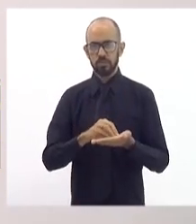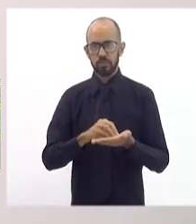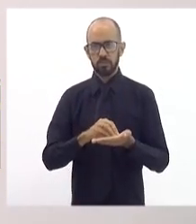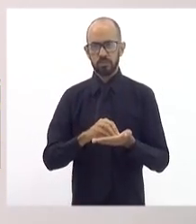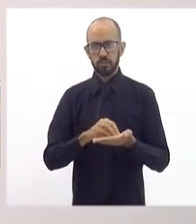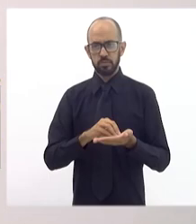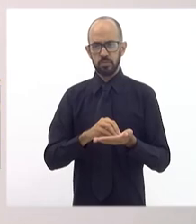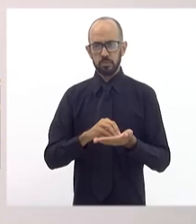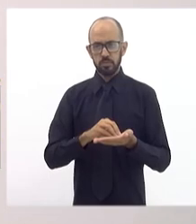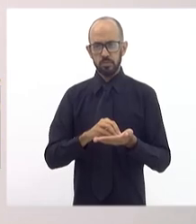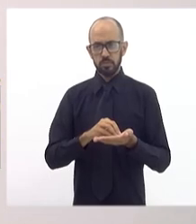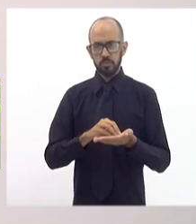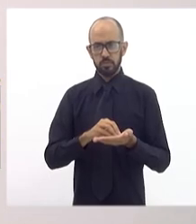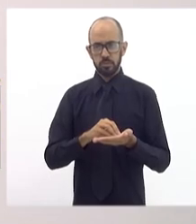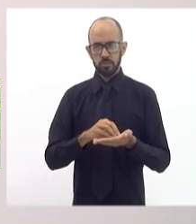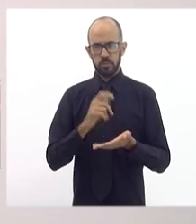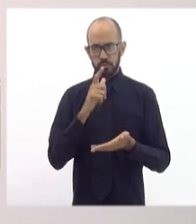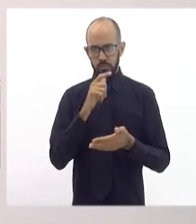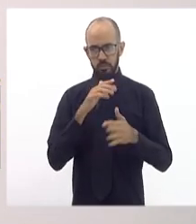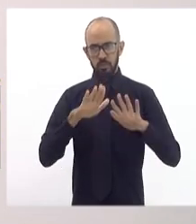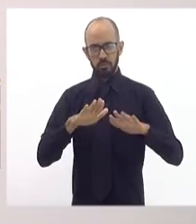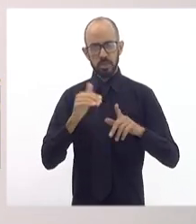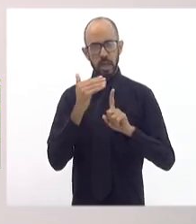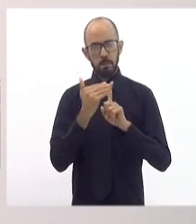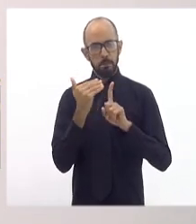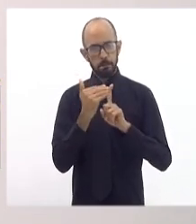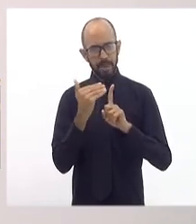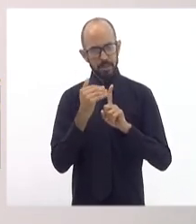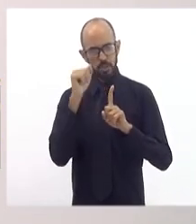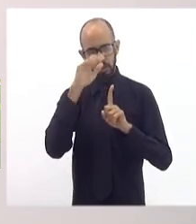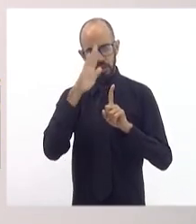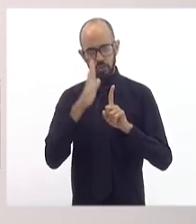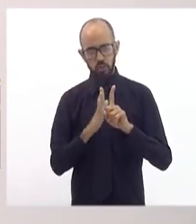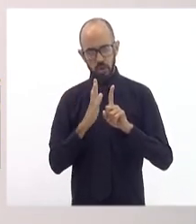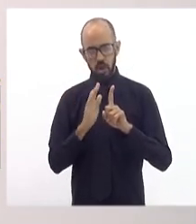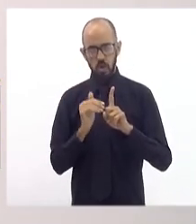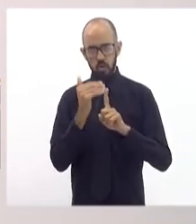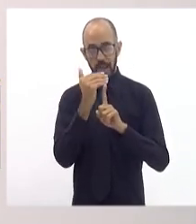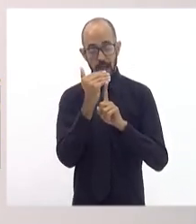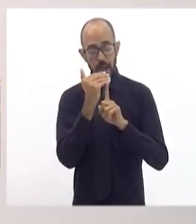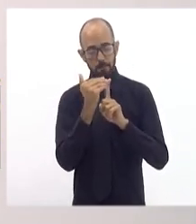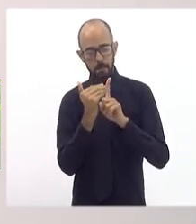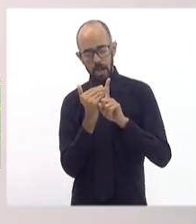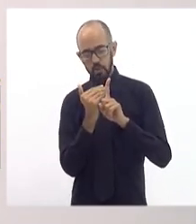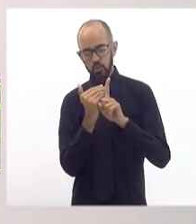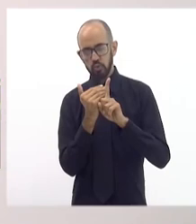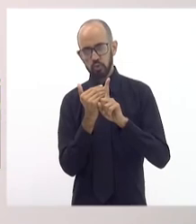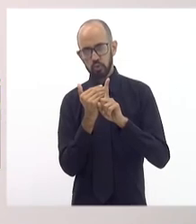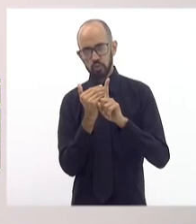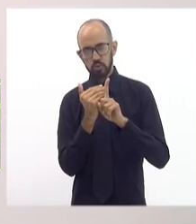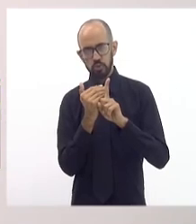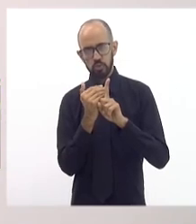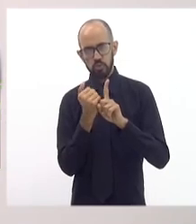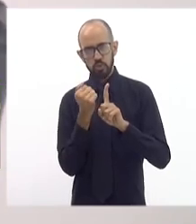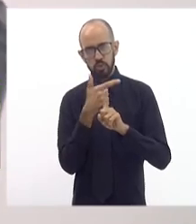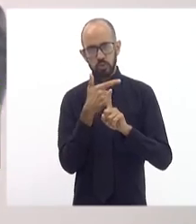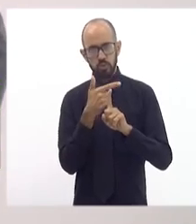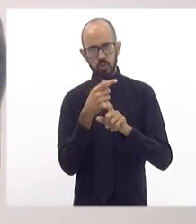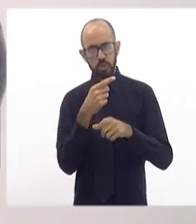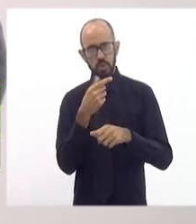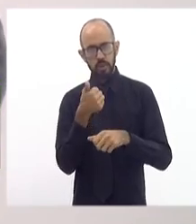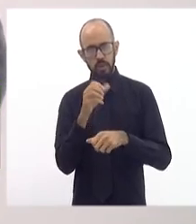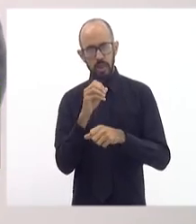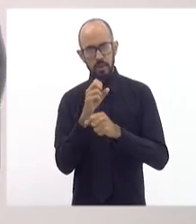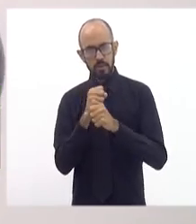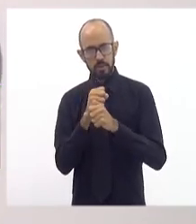José Vitório mas eu acho que a média Nacional ainda é bem abaixo daquele que tinha alguma uma década